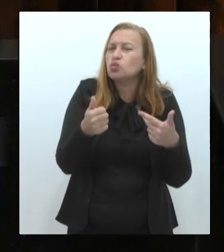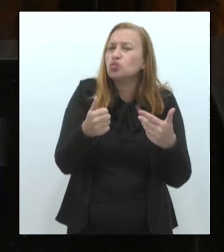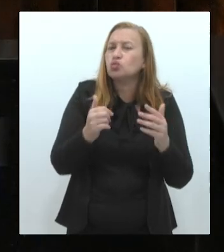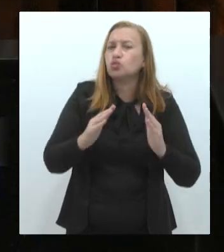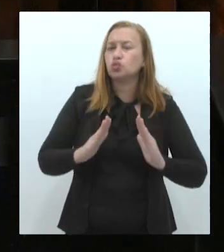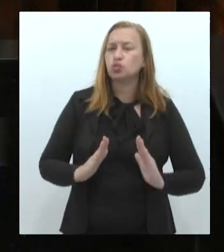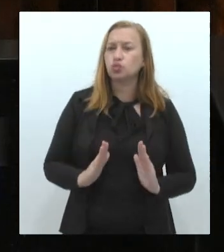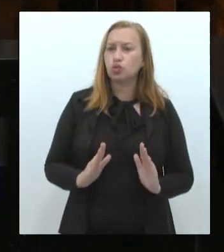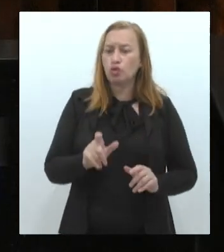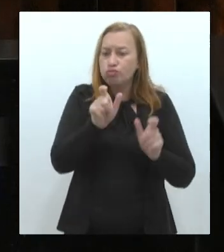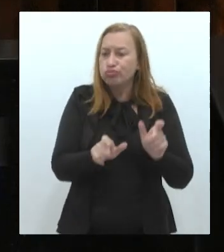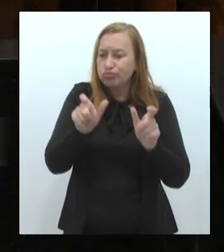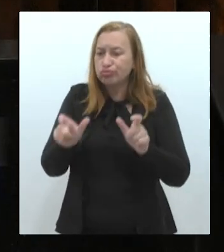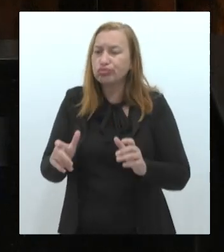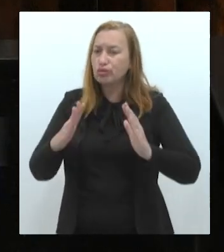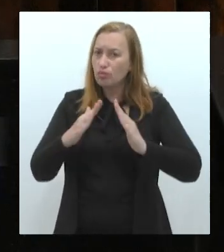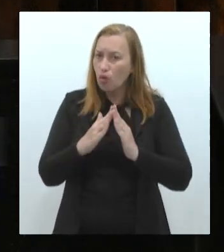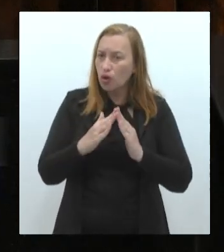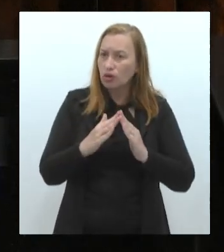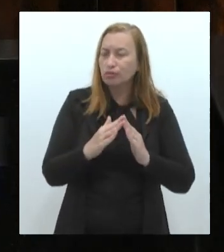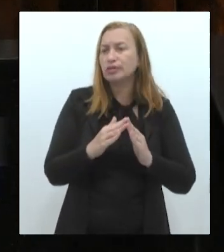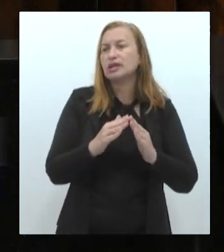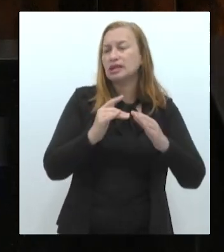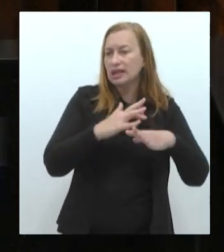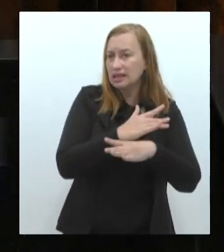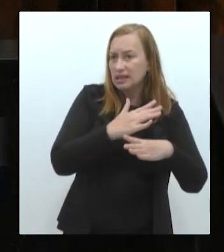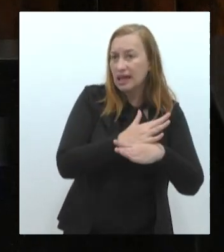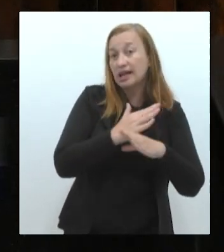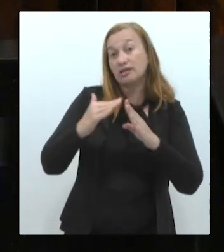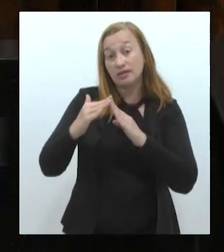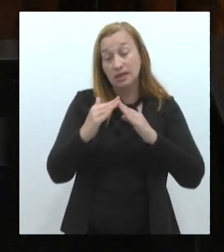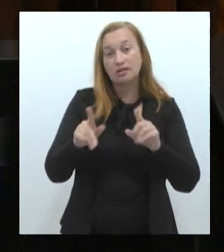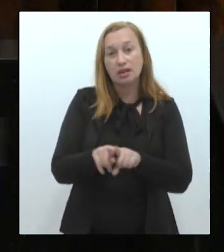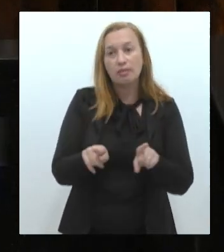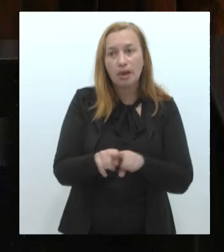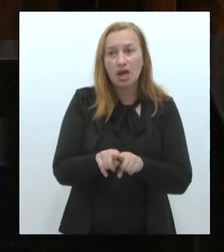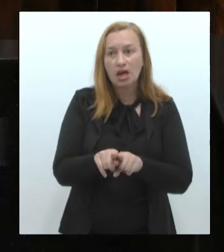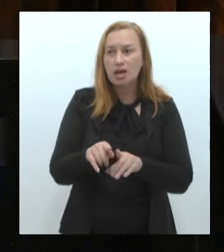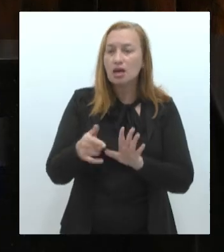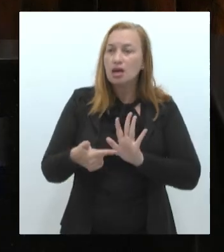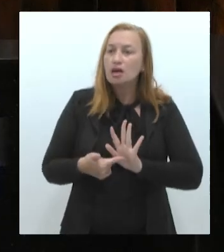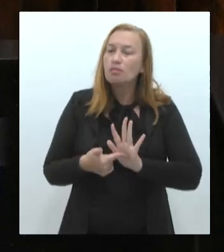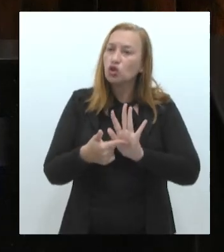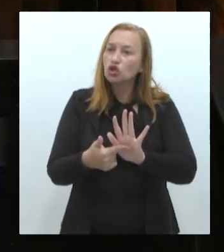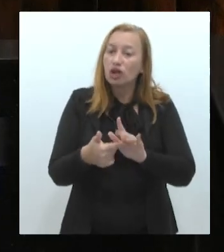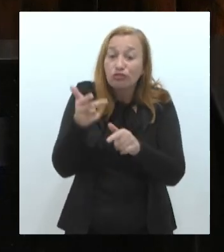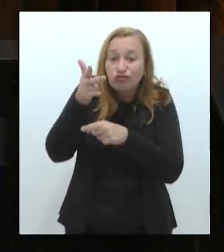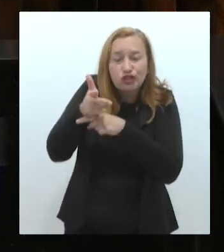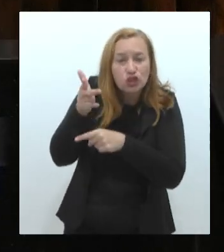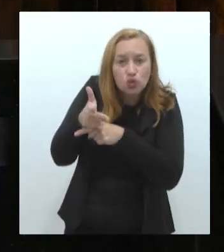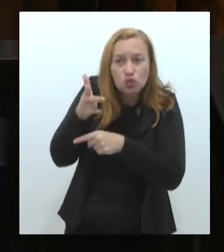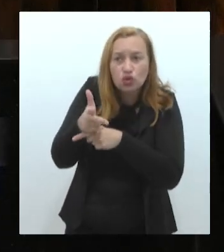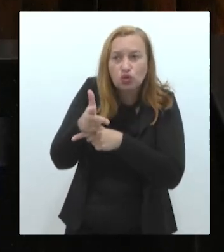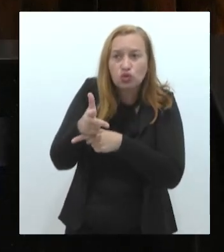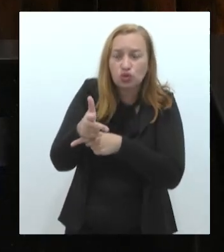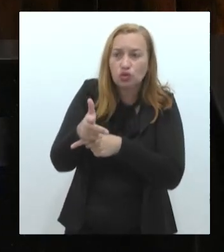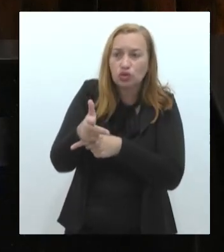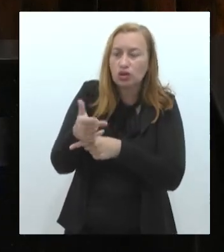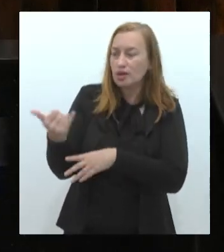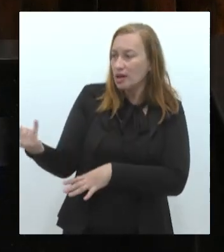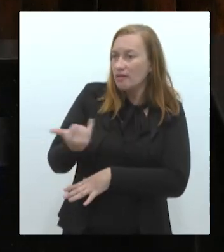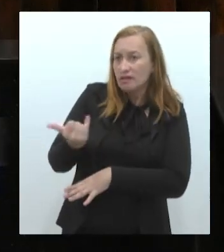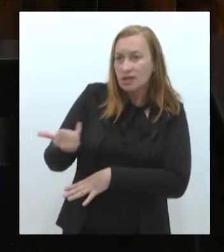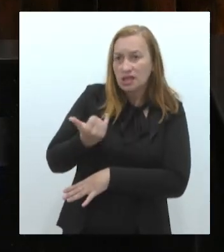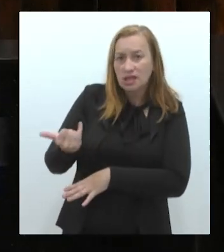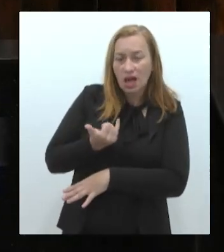moradores daquela cidade, das cidades vizinhas, me abordaram e me mostravam vídeos da